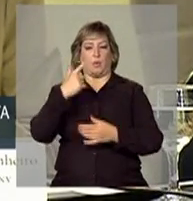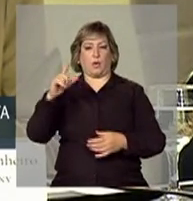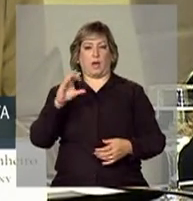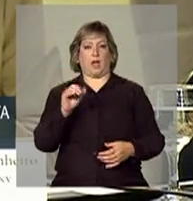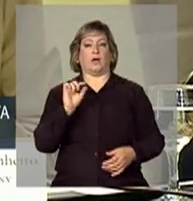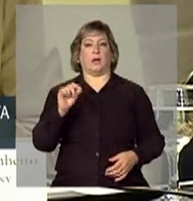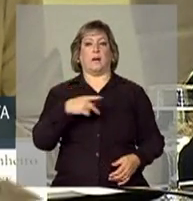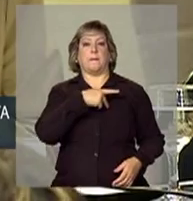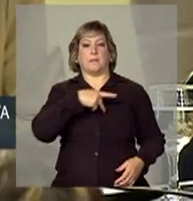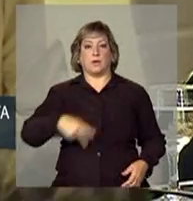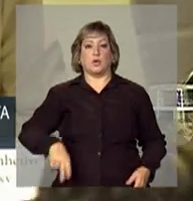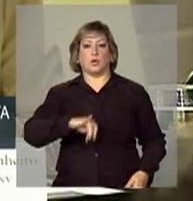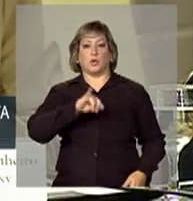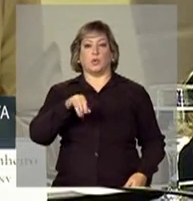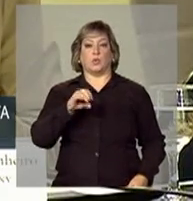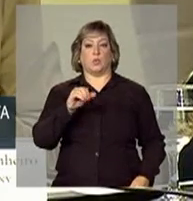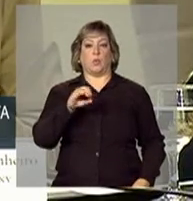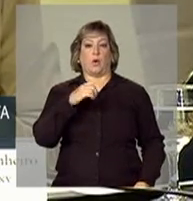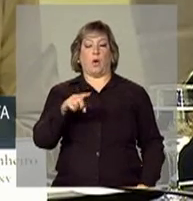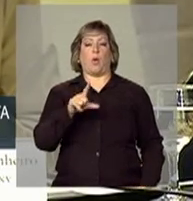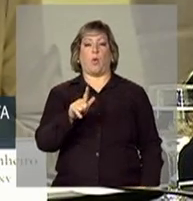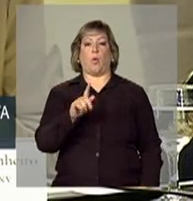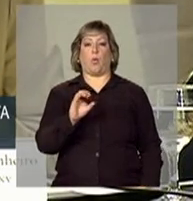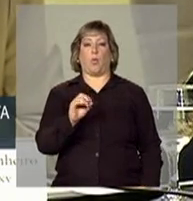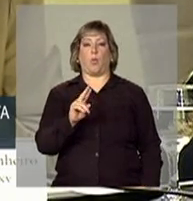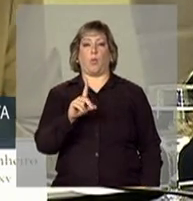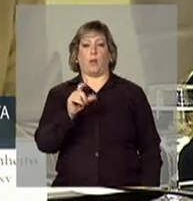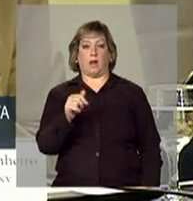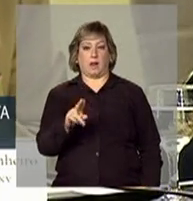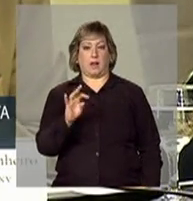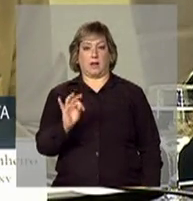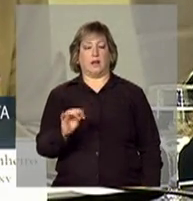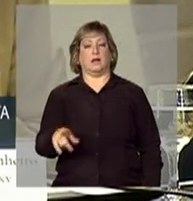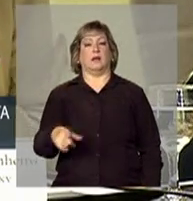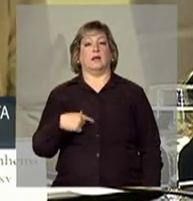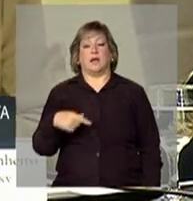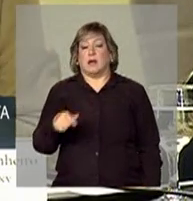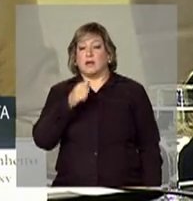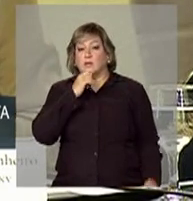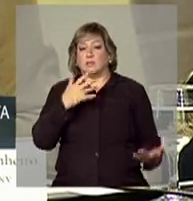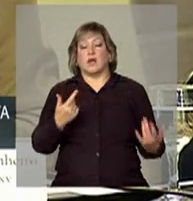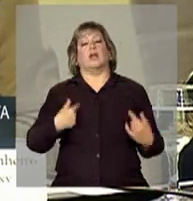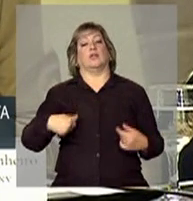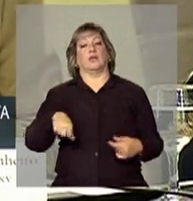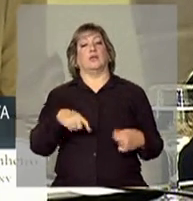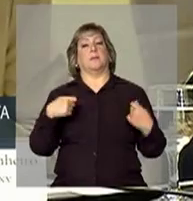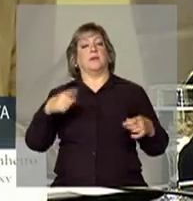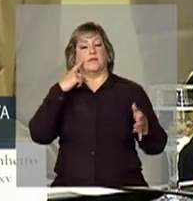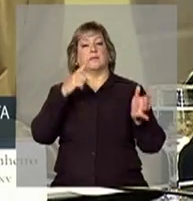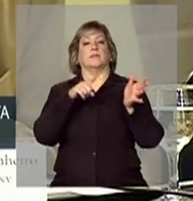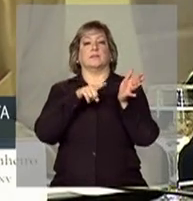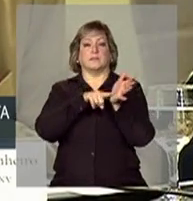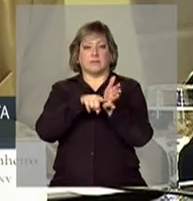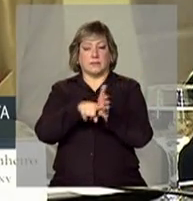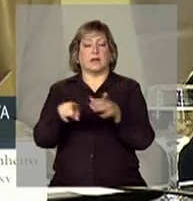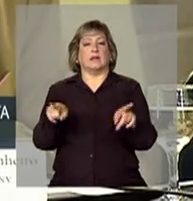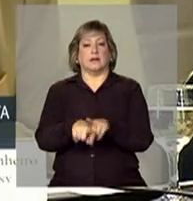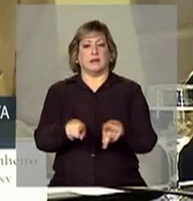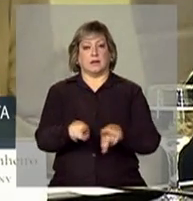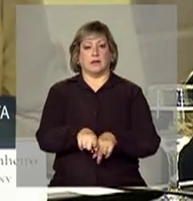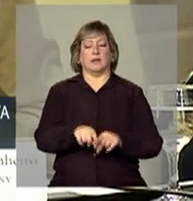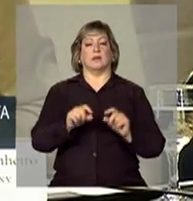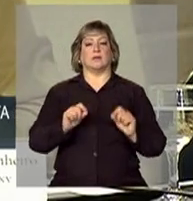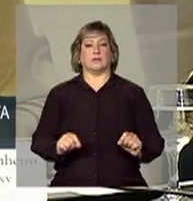do presidente João Goulart, mas o presidente João Goulart não tem culpa de ter sido o presidente João Goulart. E nós temos que investigar